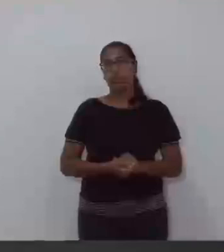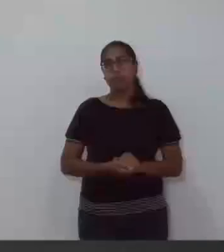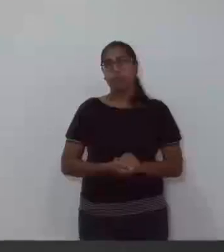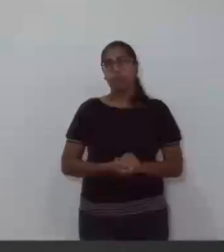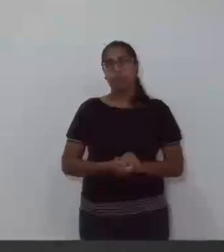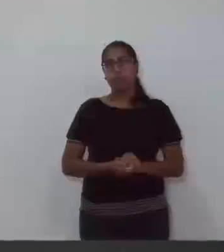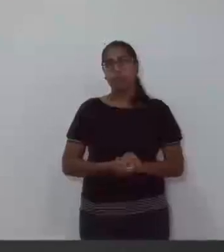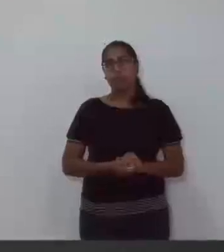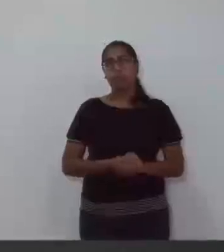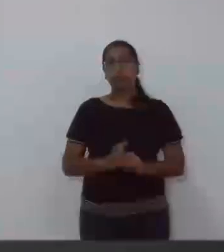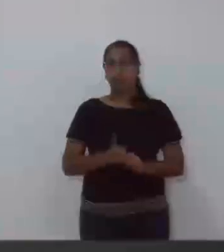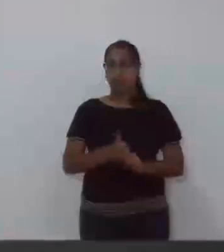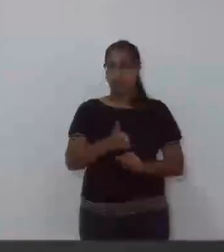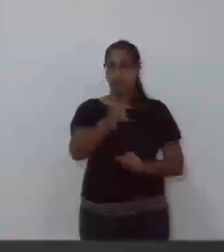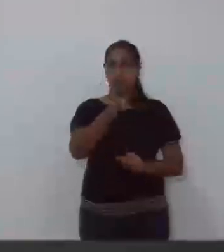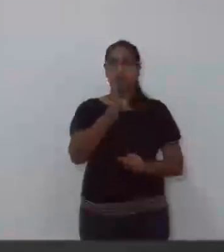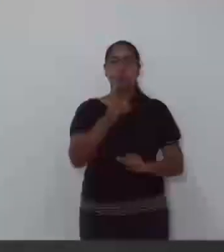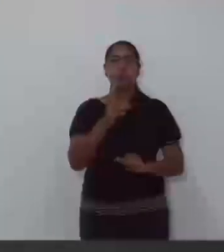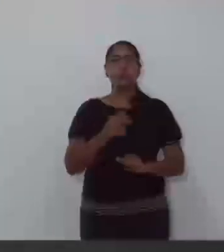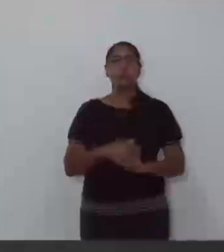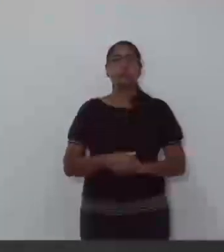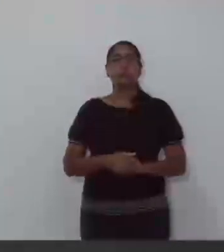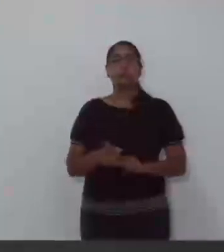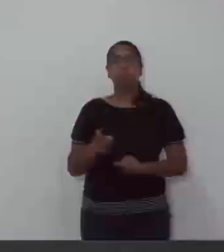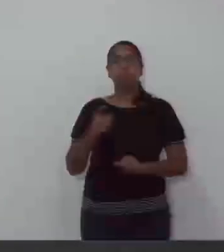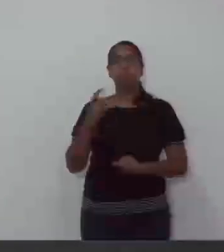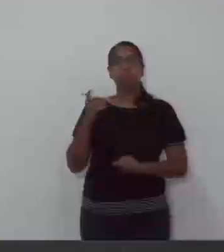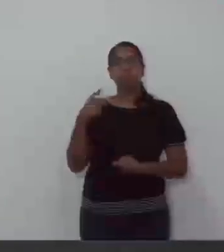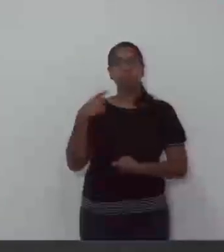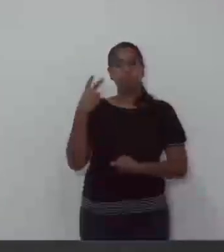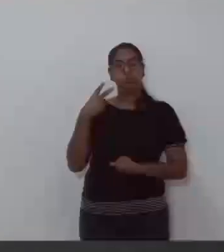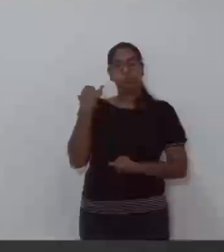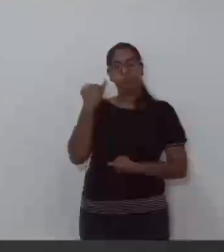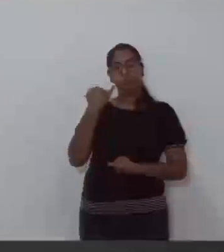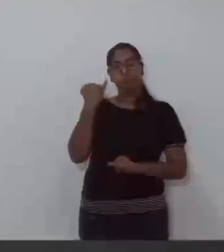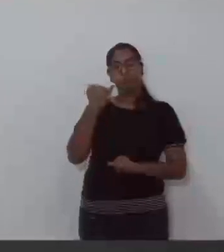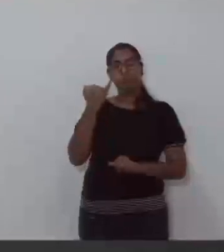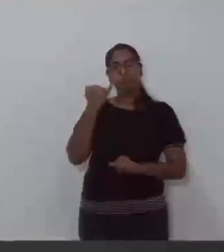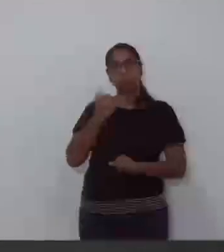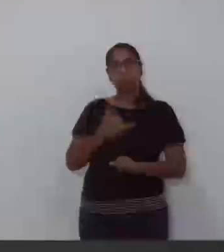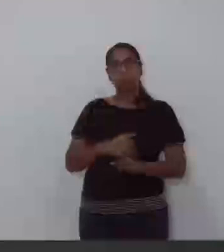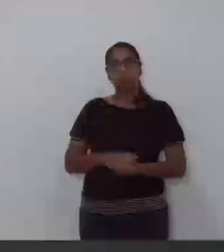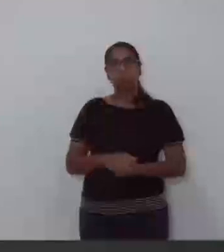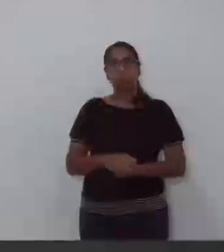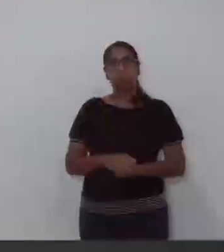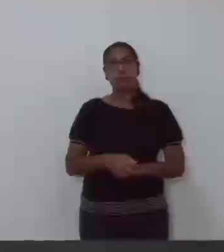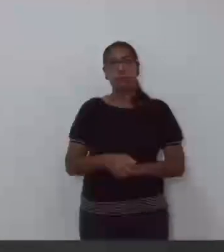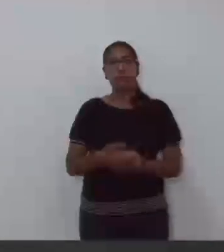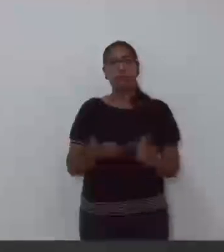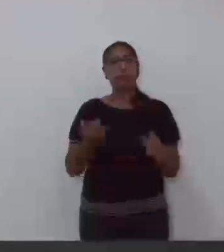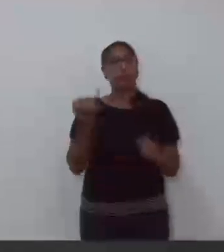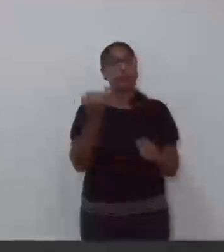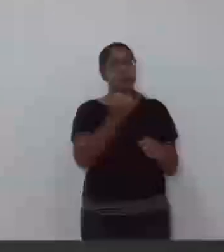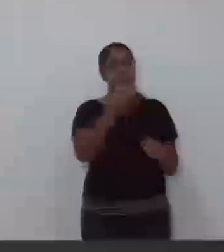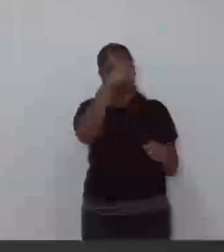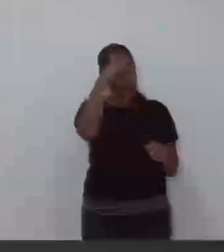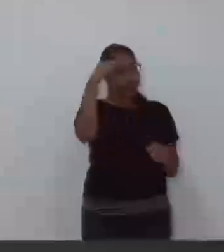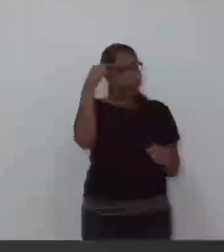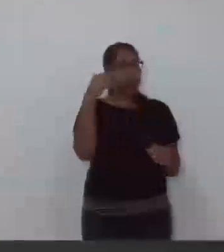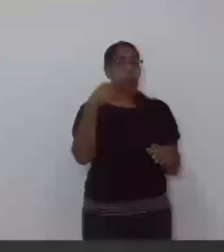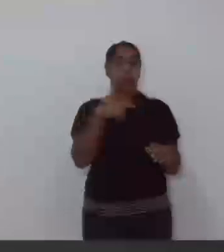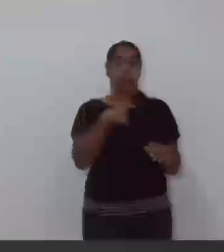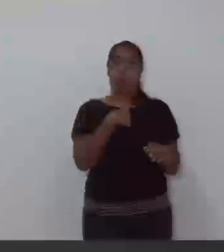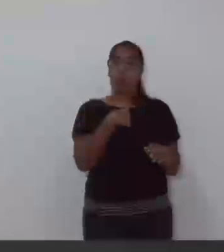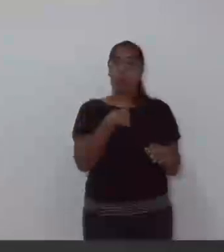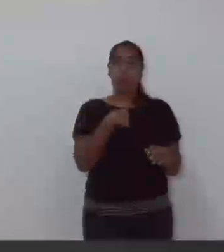Continua o encaminhamento de lideranças. Eu peço a palavra, senhor presidente. Com a palavra a vereadora Ana Genesina. Vereadora Edson PC. Em nenhum